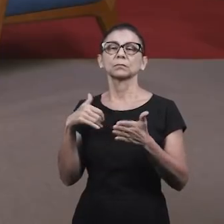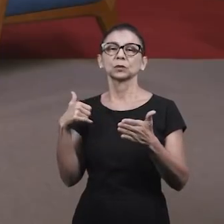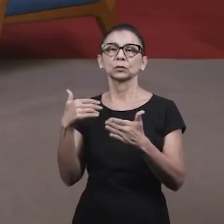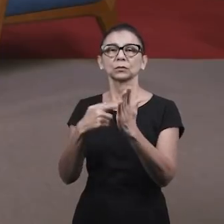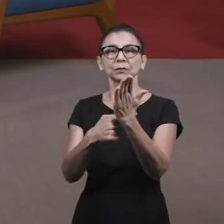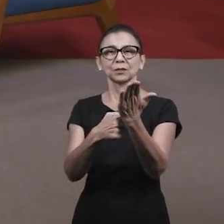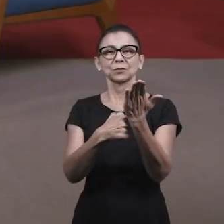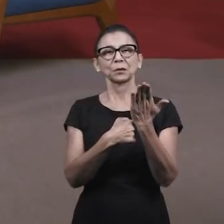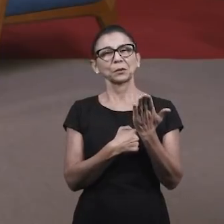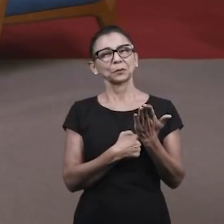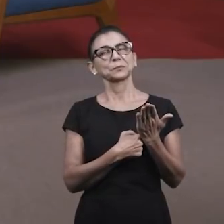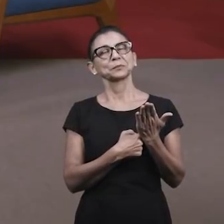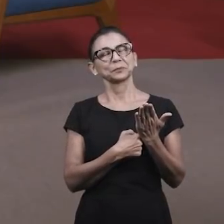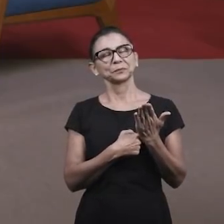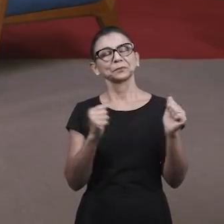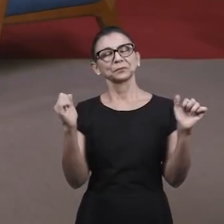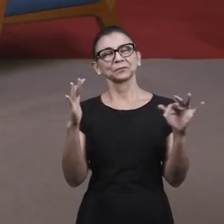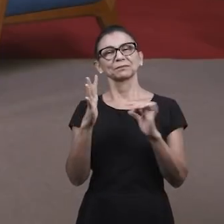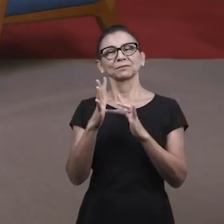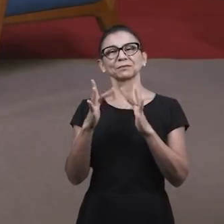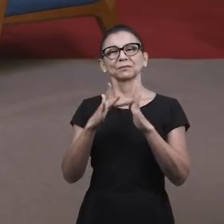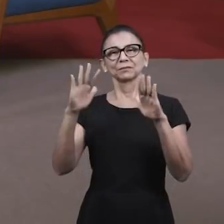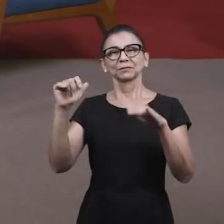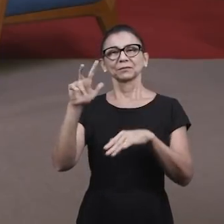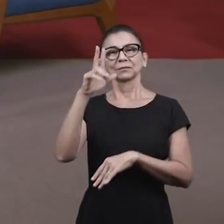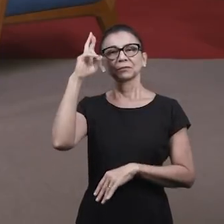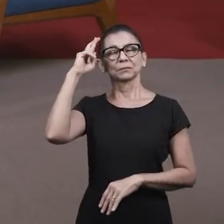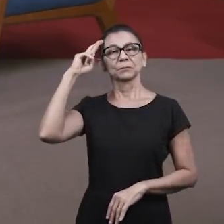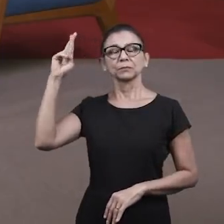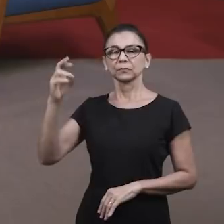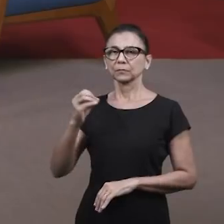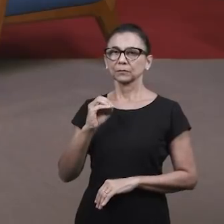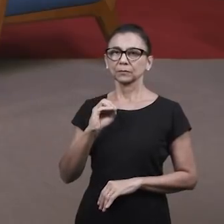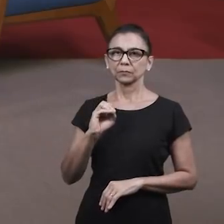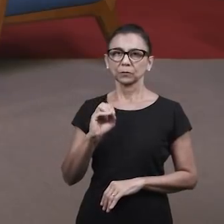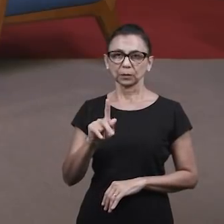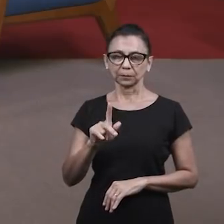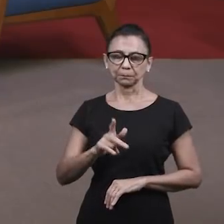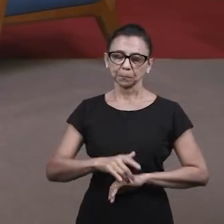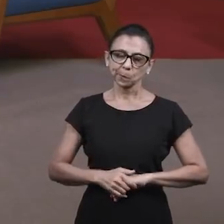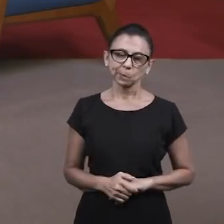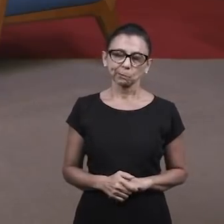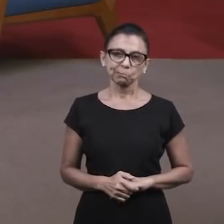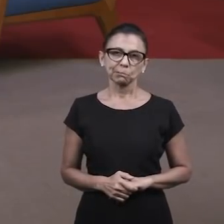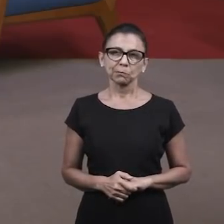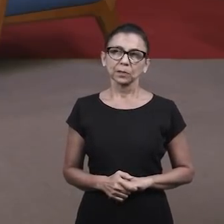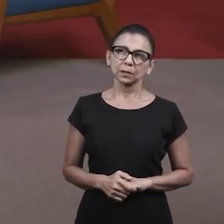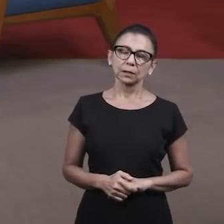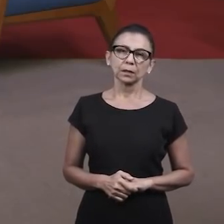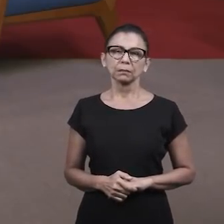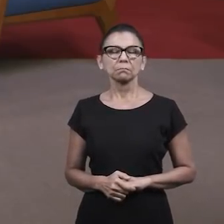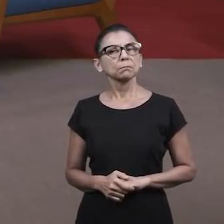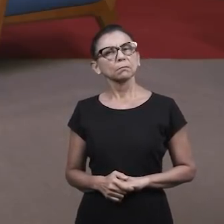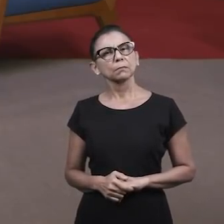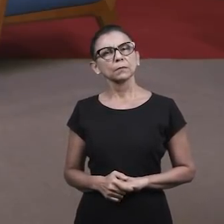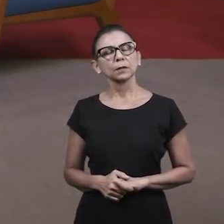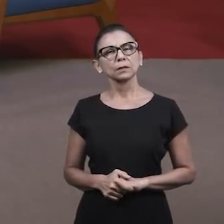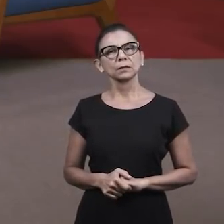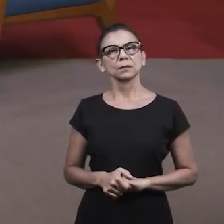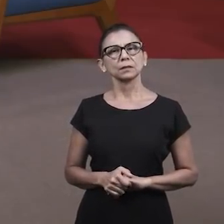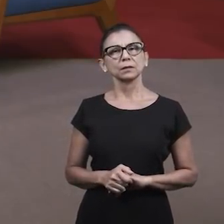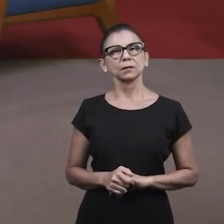nos nossos estúdios, os pastores Daniel Moreira e Sérgio Souza. Daniel, paz do Senhor, Sérgio, paz do Senhor. Pai do Senhor